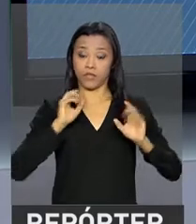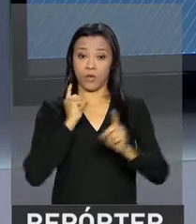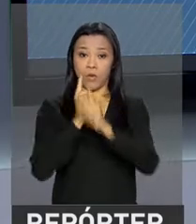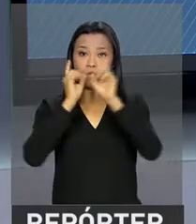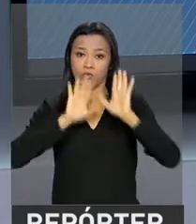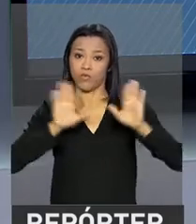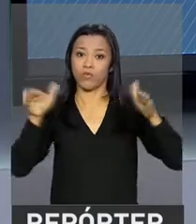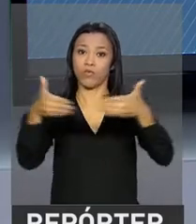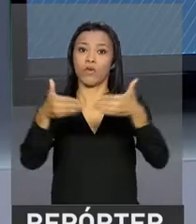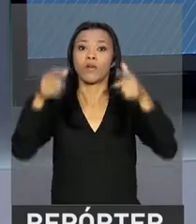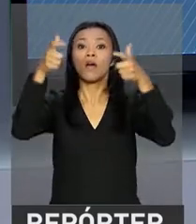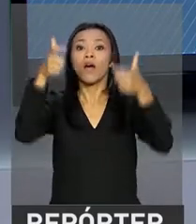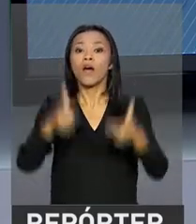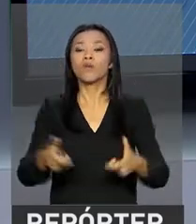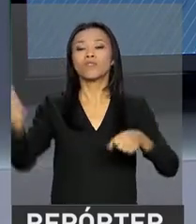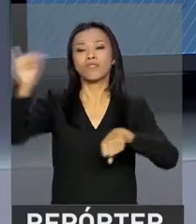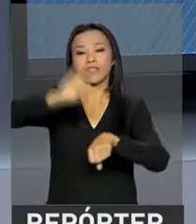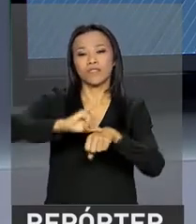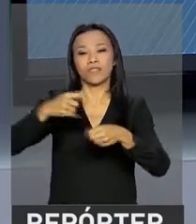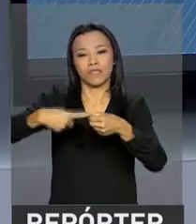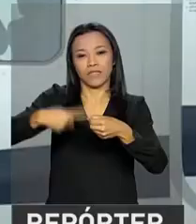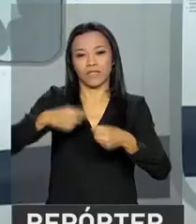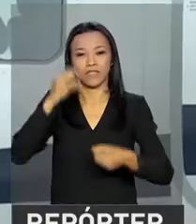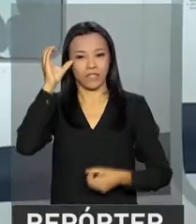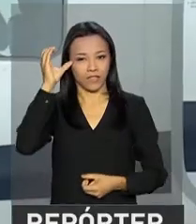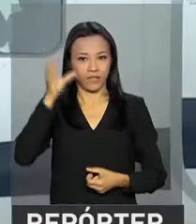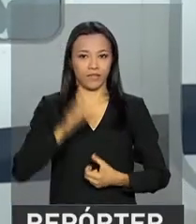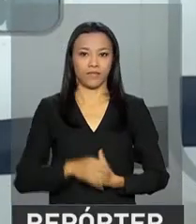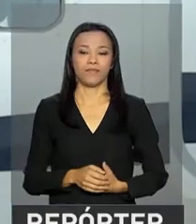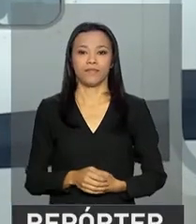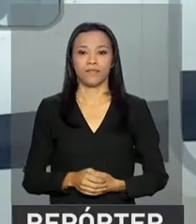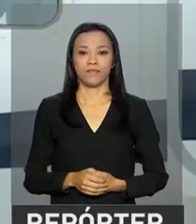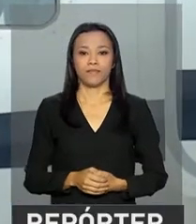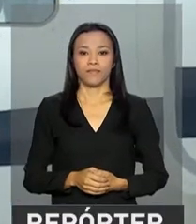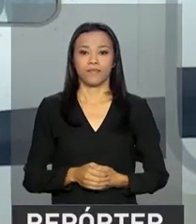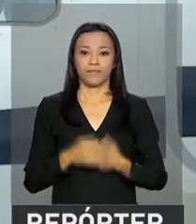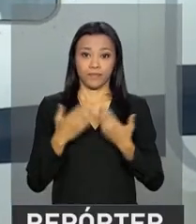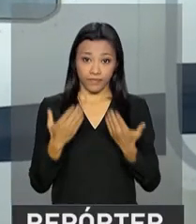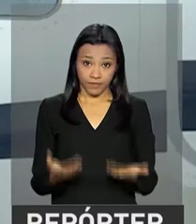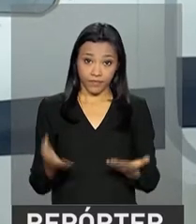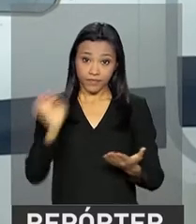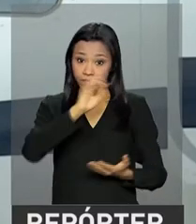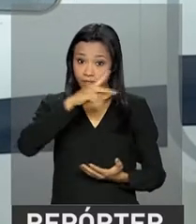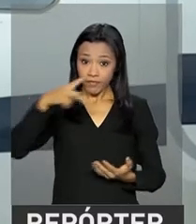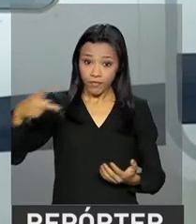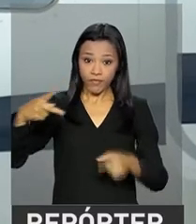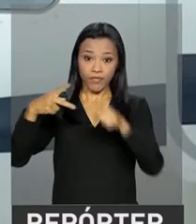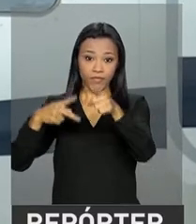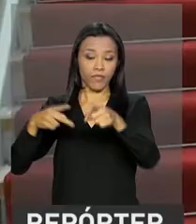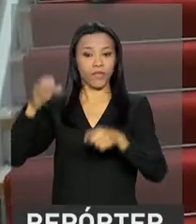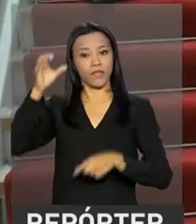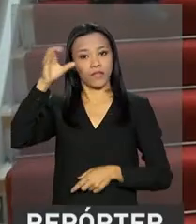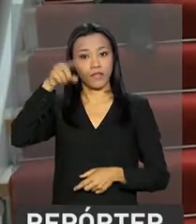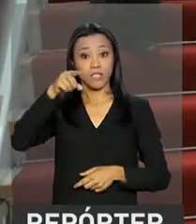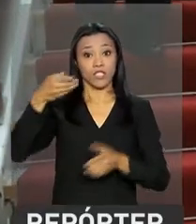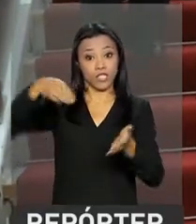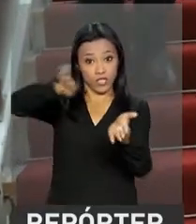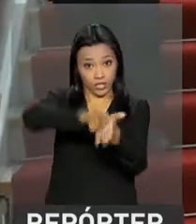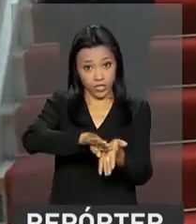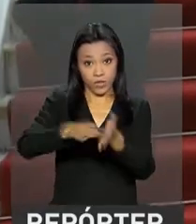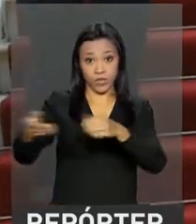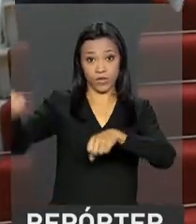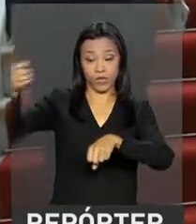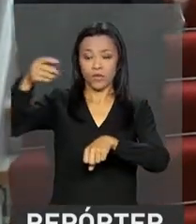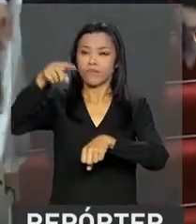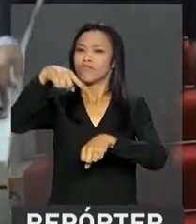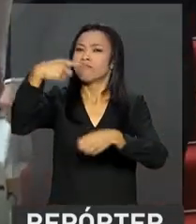bloco em tiananmen na china o presidente michel temer desembarca em xiamen na costa sudeste da